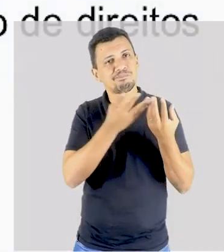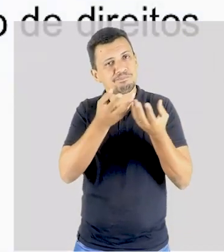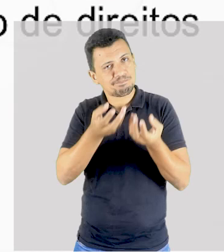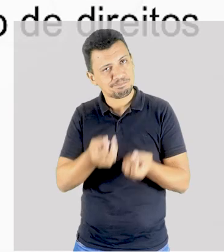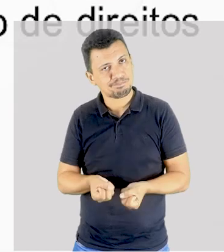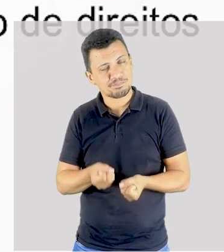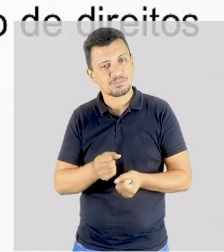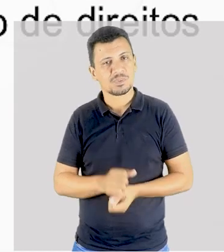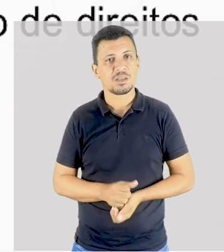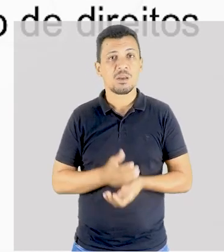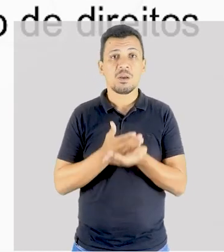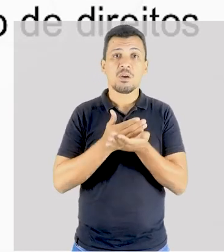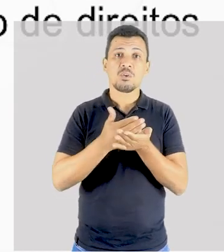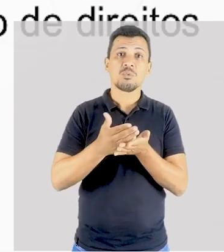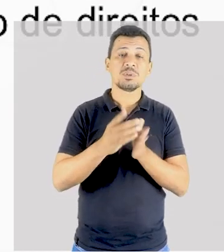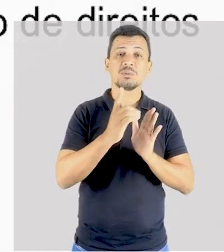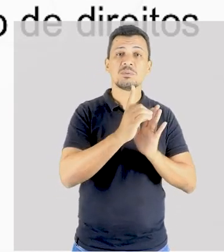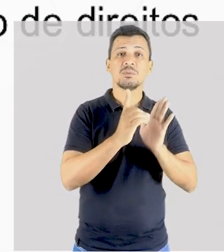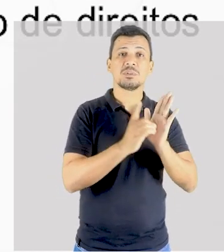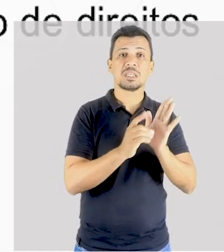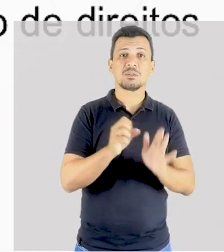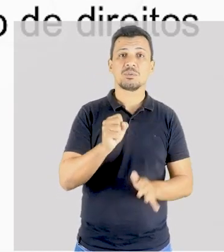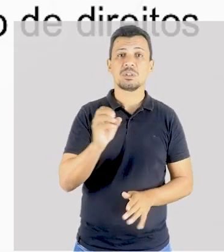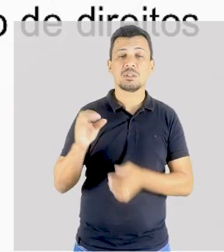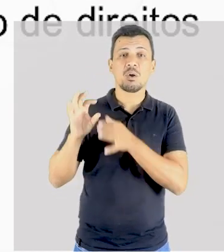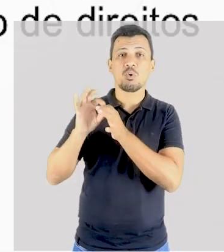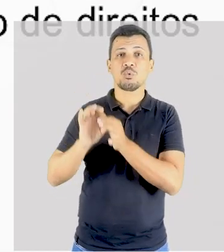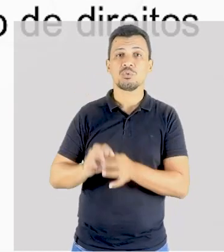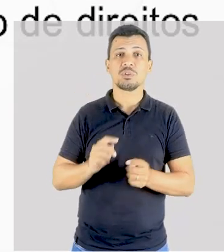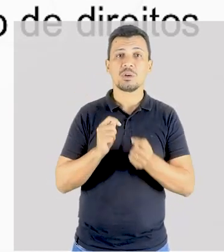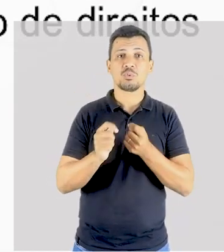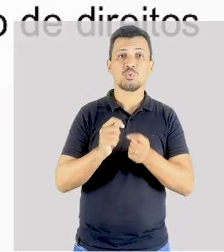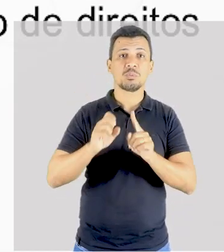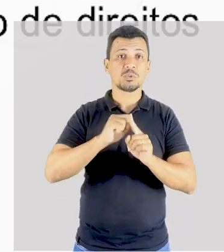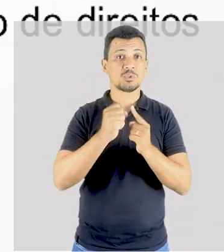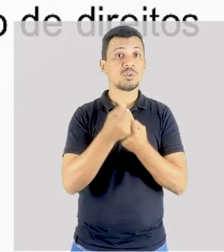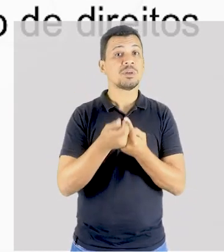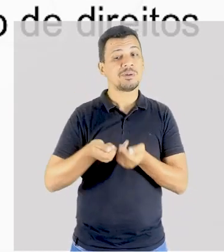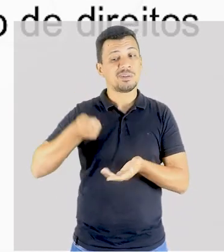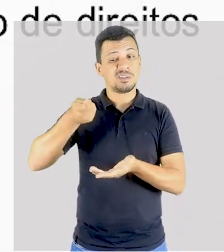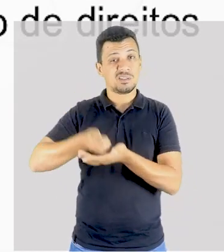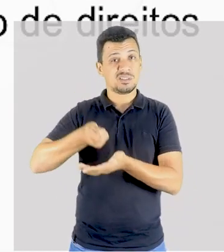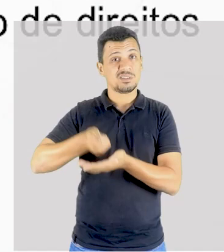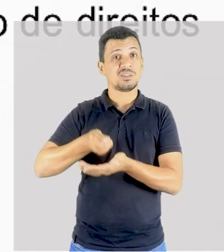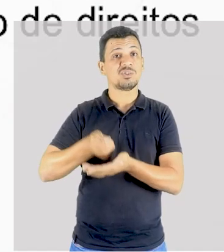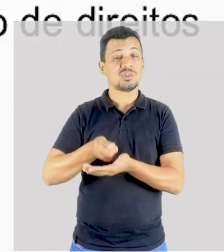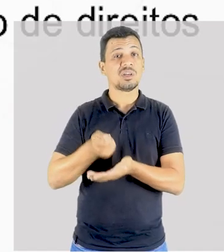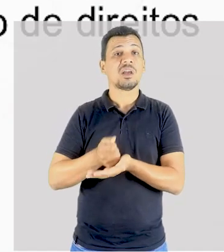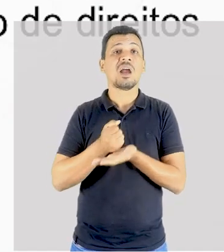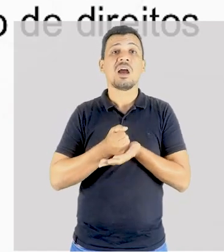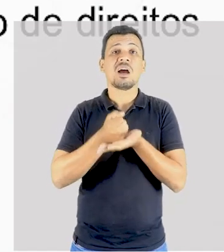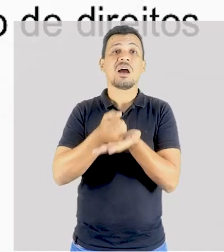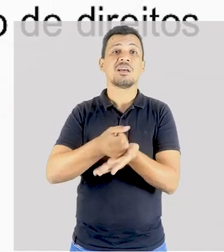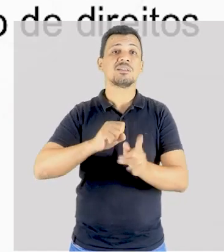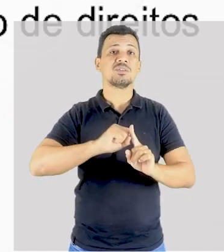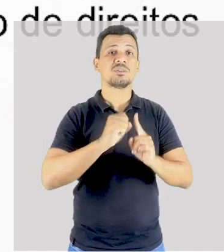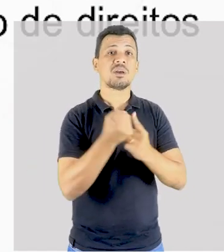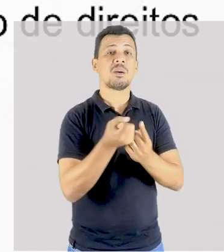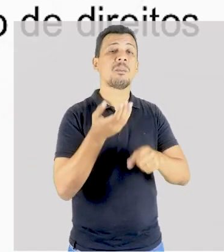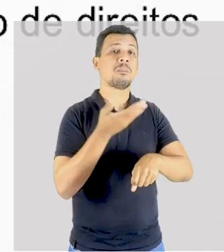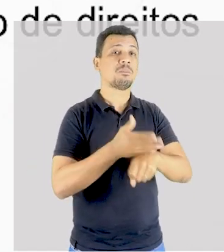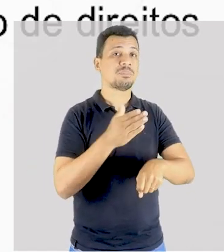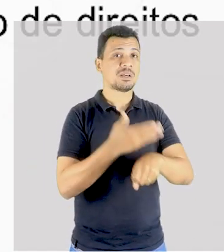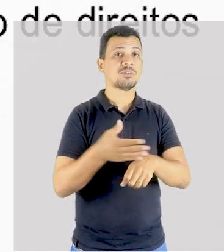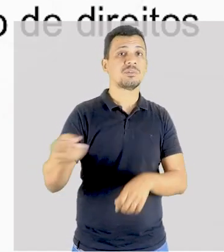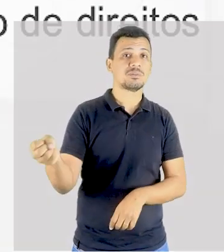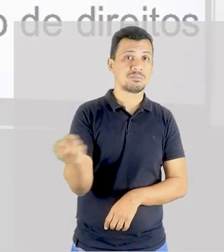foi a partir dos anos 80 que o contexto econômico e social do país começou a exigir que a assistência social buscasse práticas mais